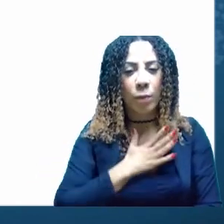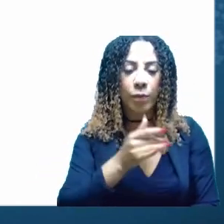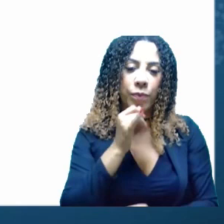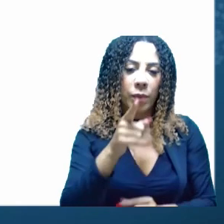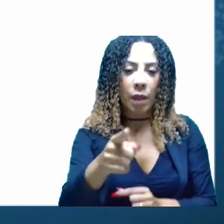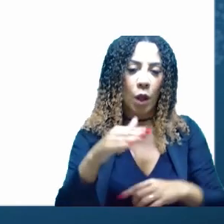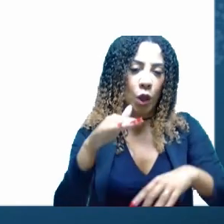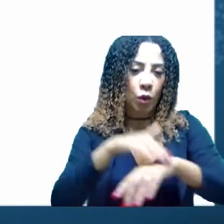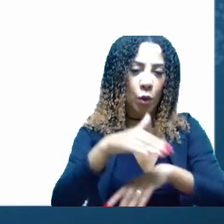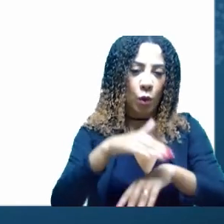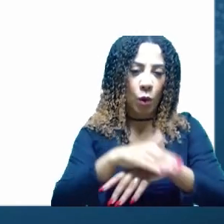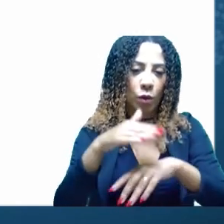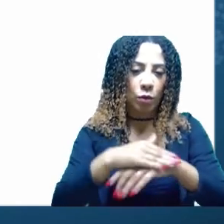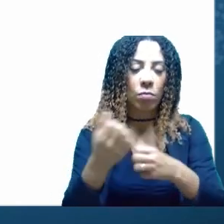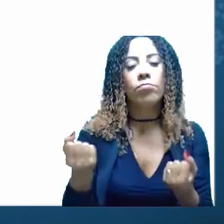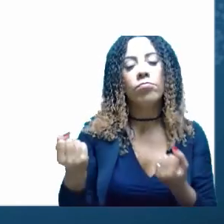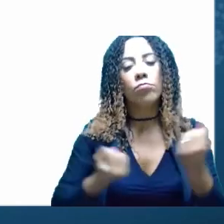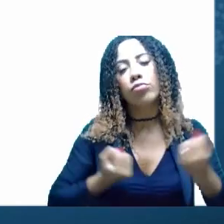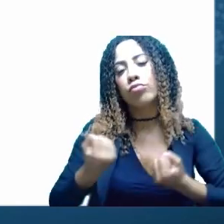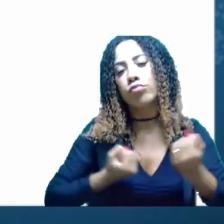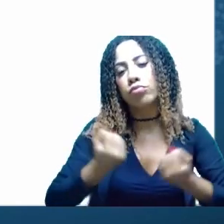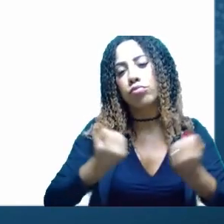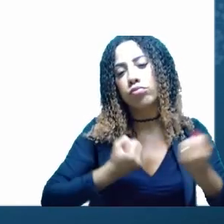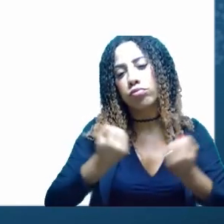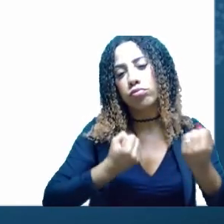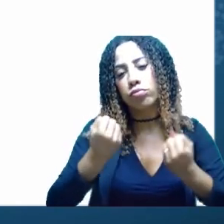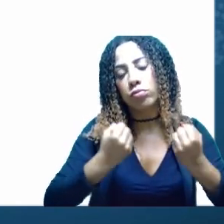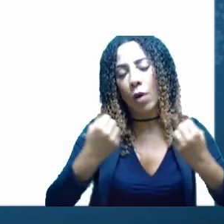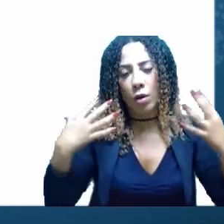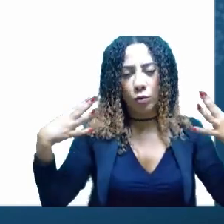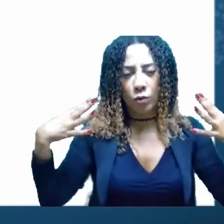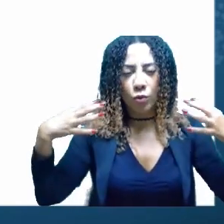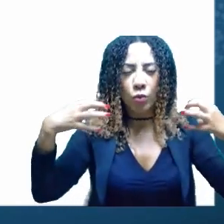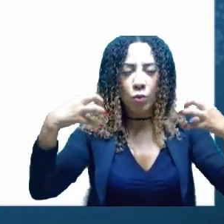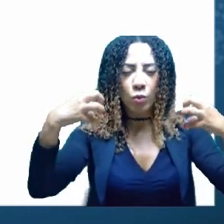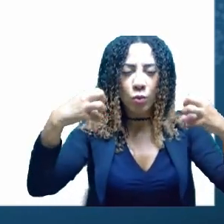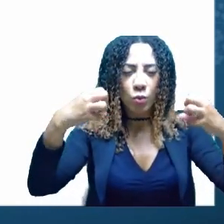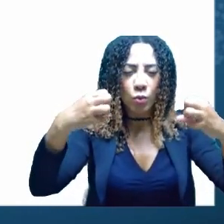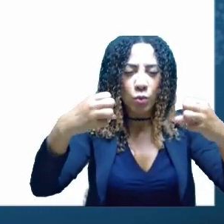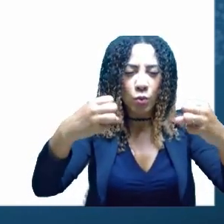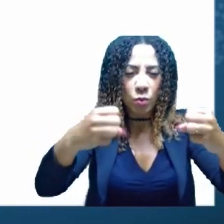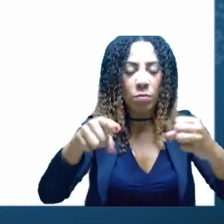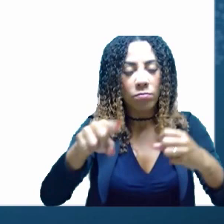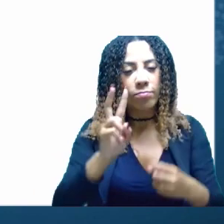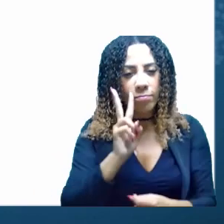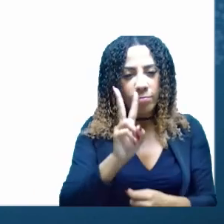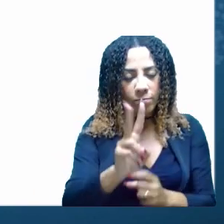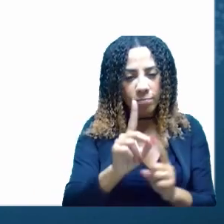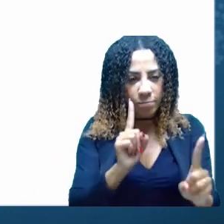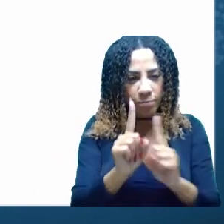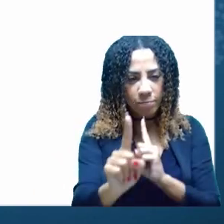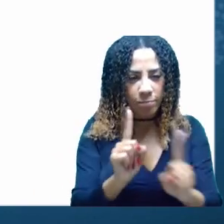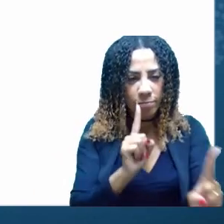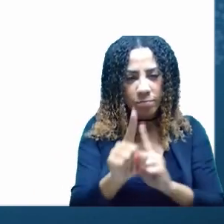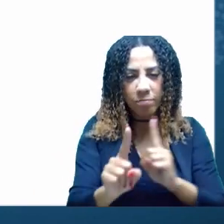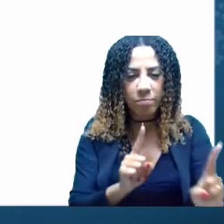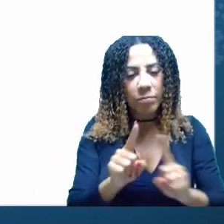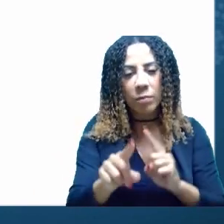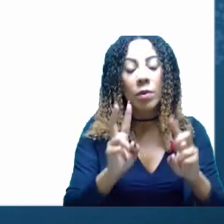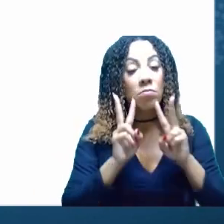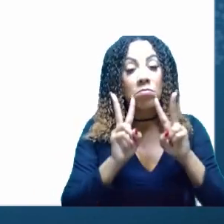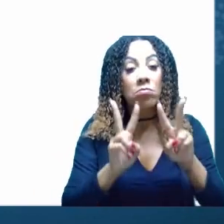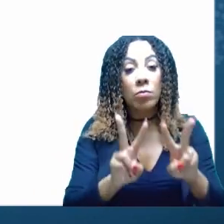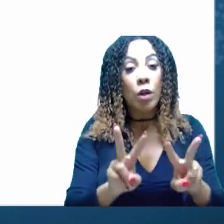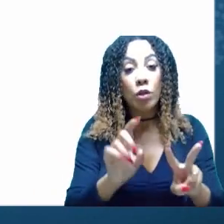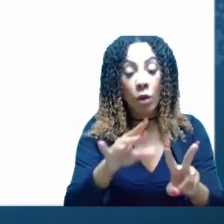à noite e tudo é escuro e você está olhando para a estrada, tudo que você vê é a luz do